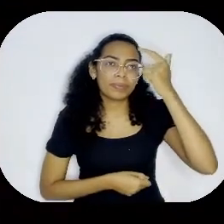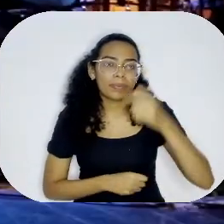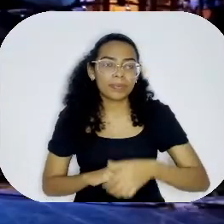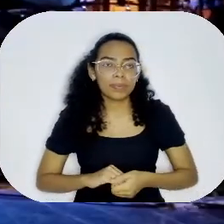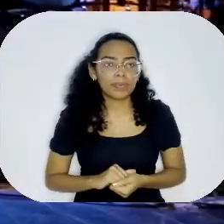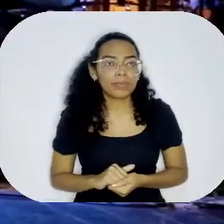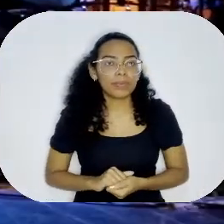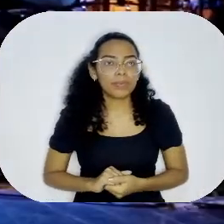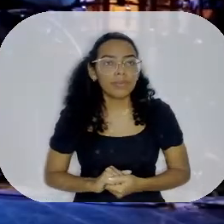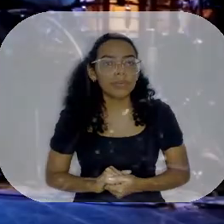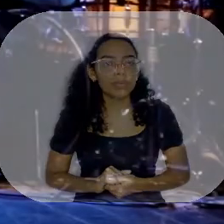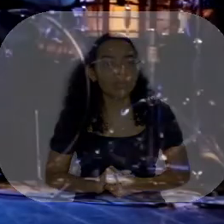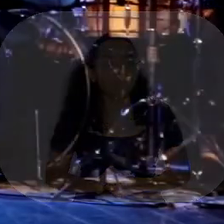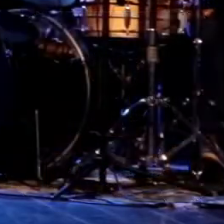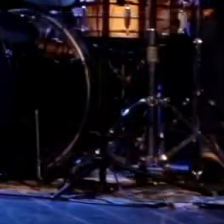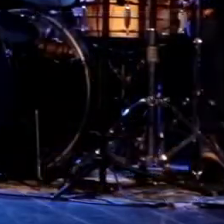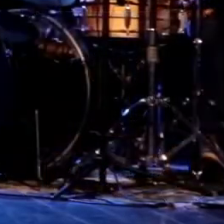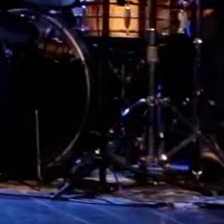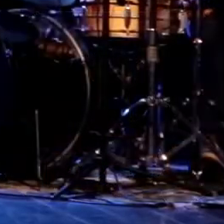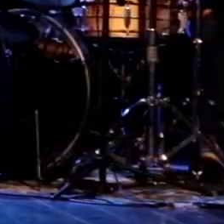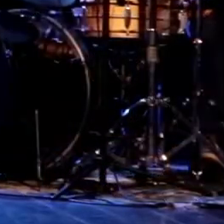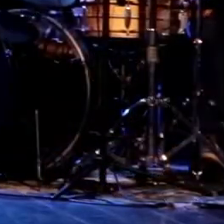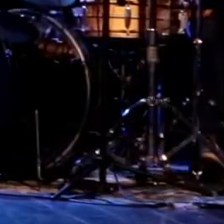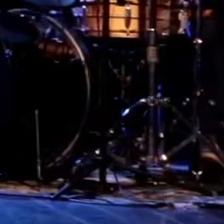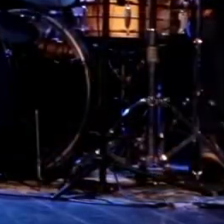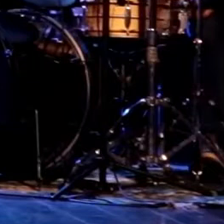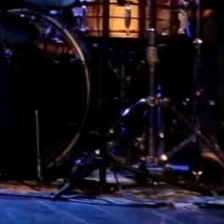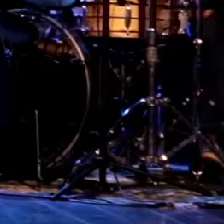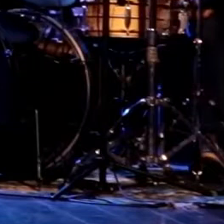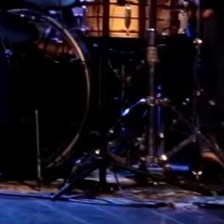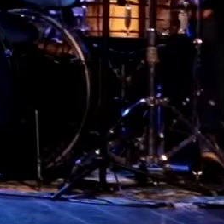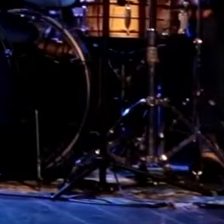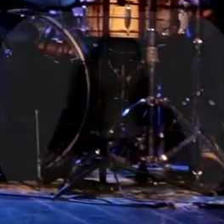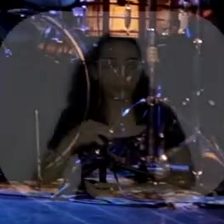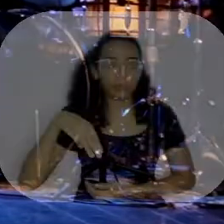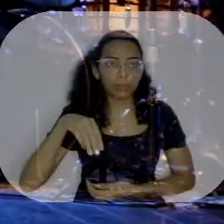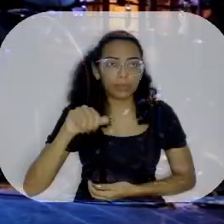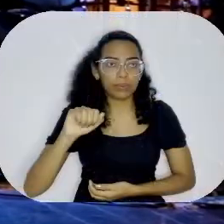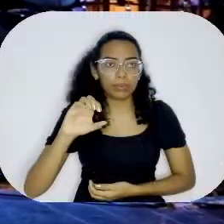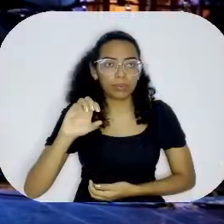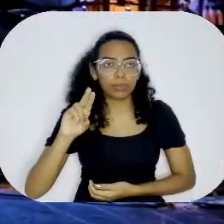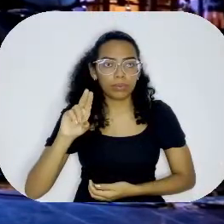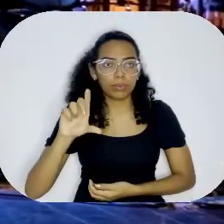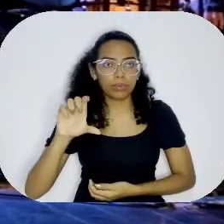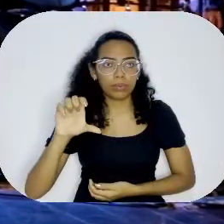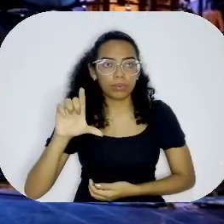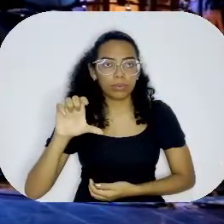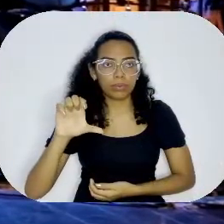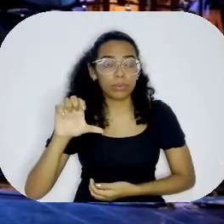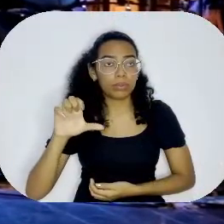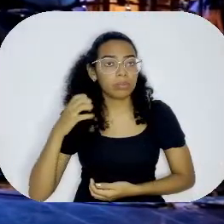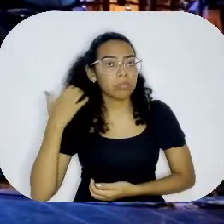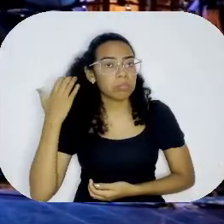não usei protetor, então agora eu vou incluir no nome Pingo de Fortaleza Protetor Solar. Então eu não canto nesse espetáculo Maculelê, não